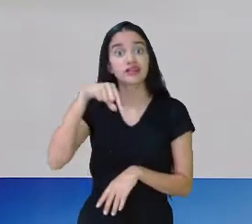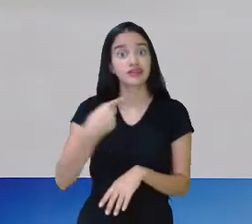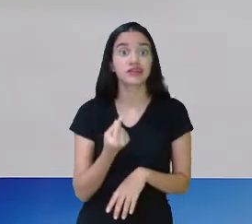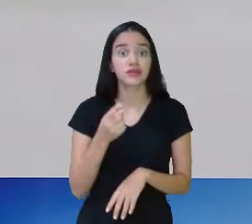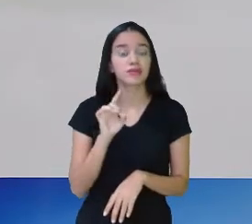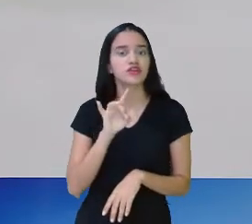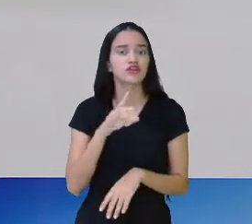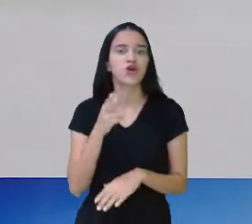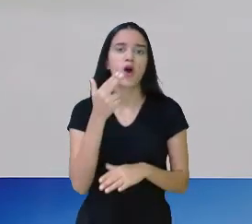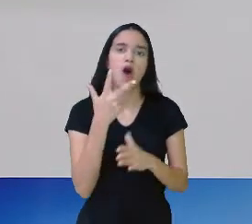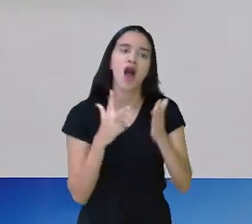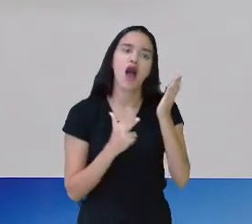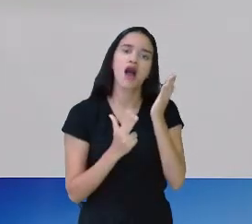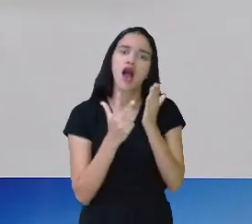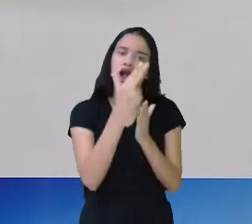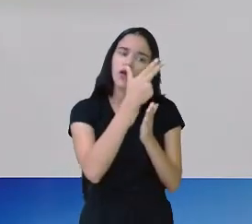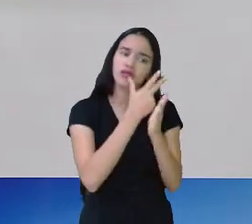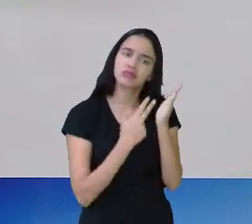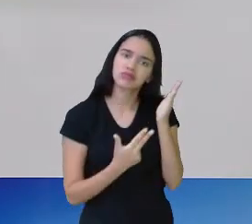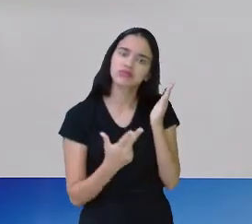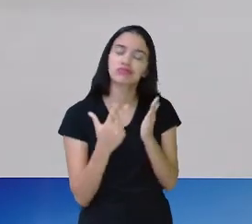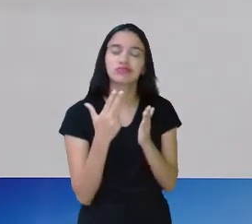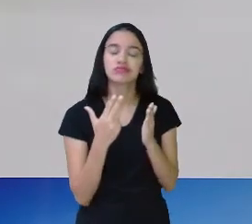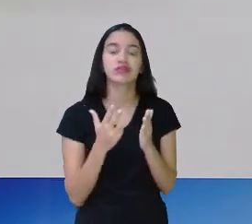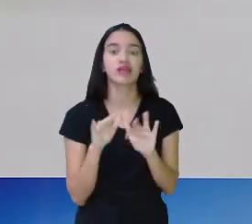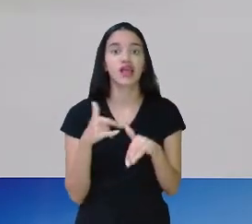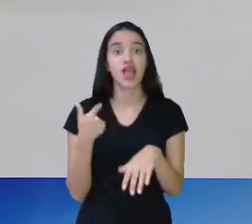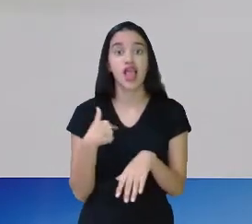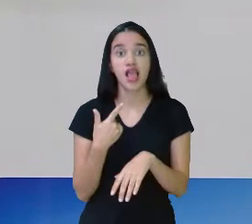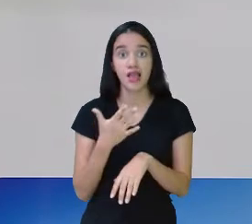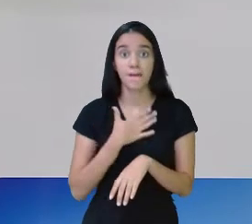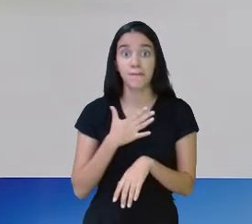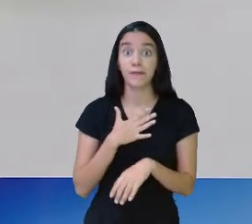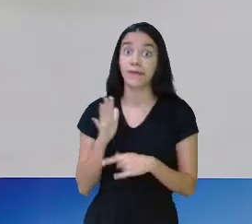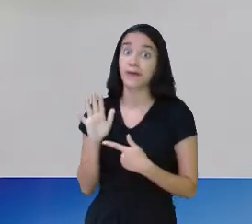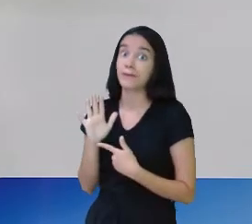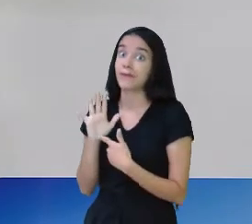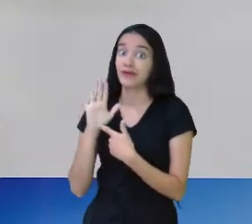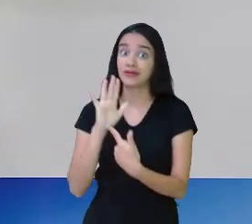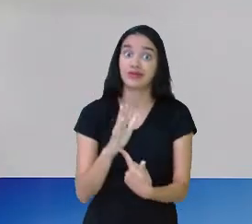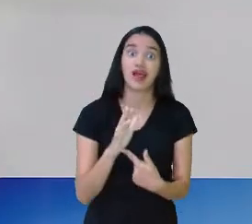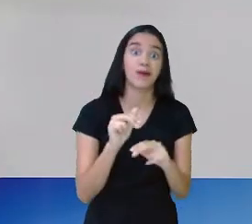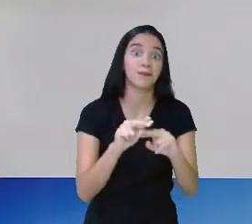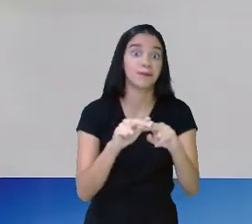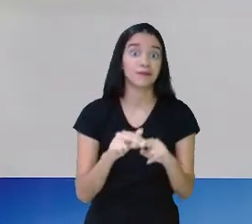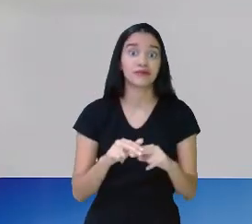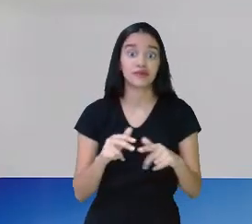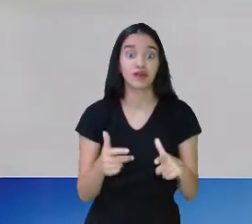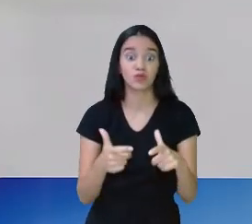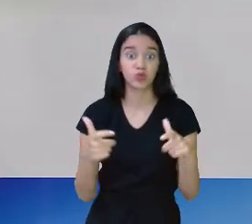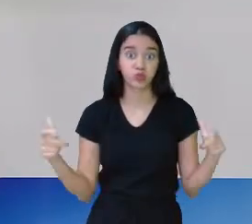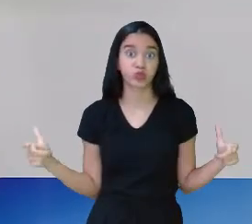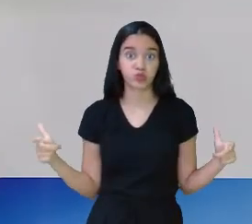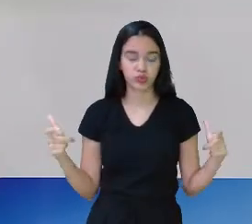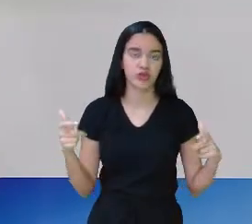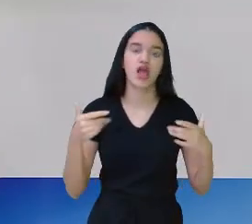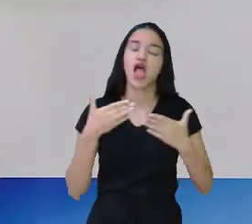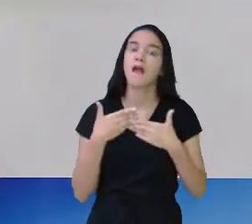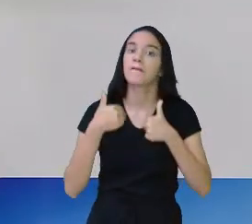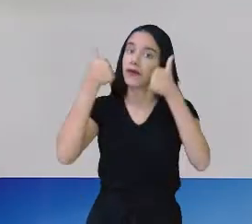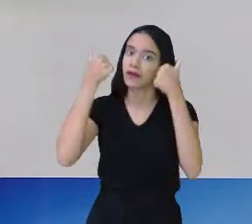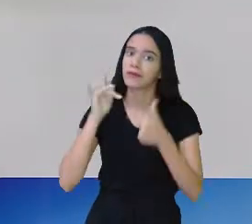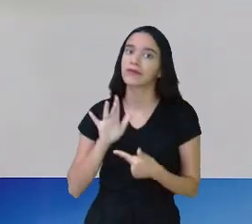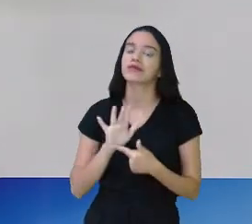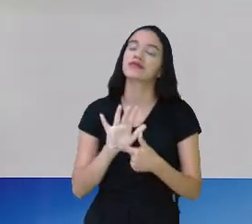só recortar que fica um tangram bem bonito. Esse meu é para amostragem, tá? Por isso que ele tá grandinho, fica melhor de aparecer na